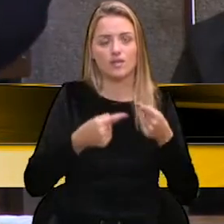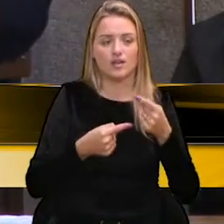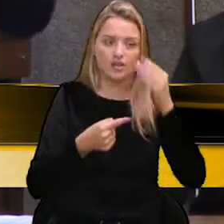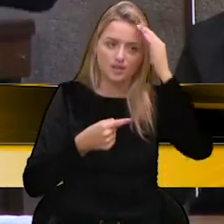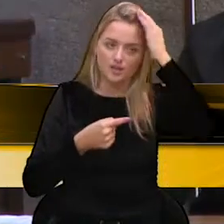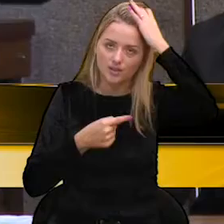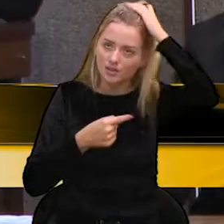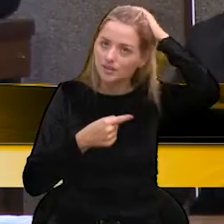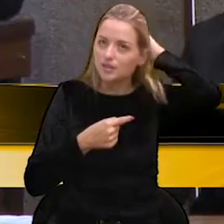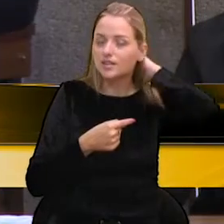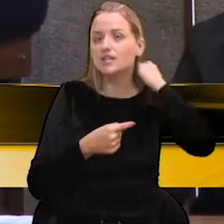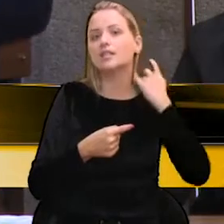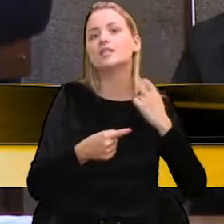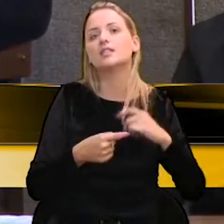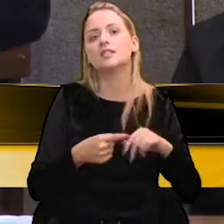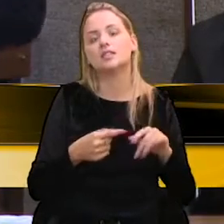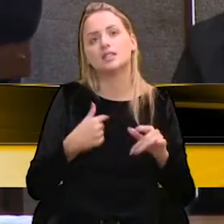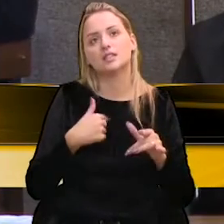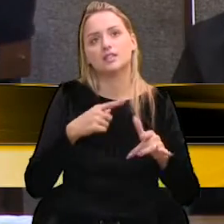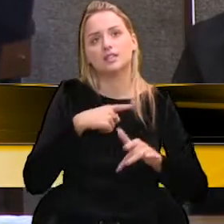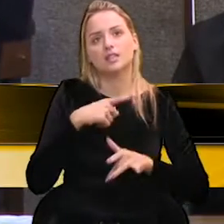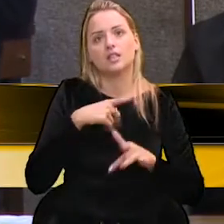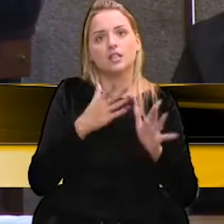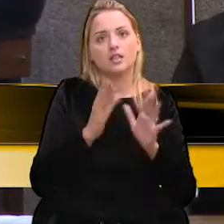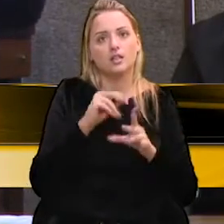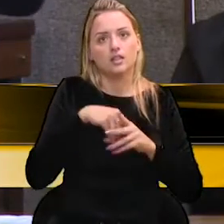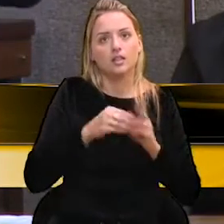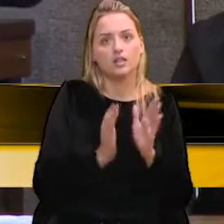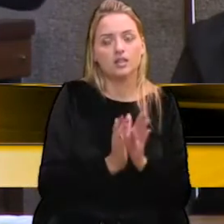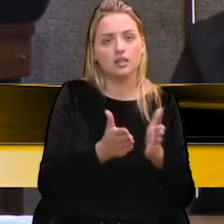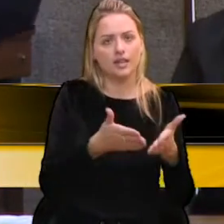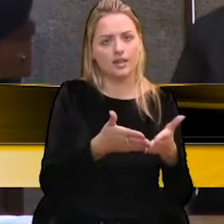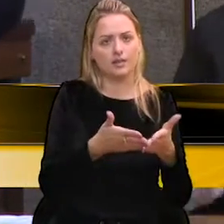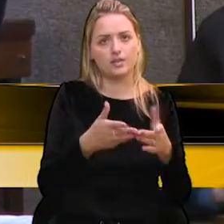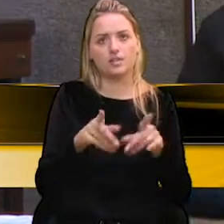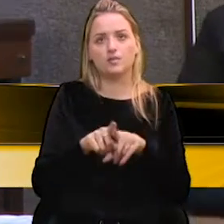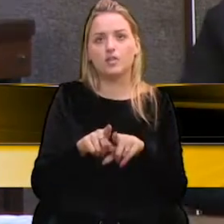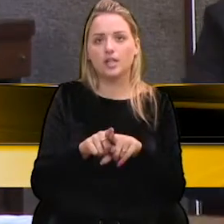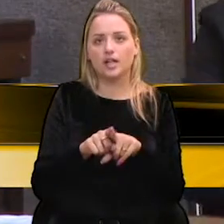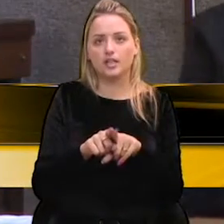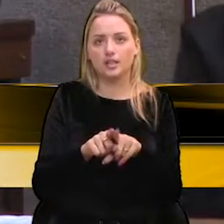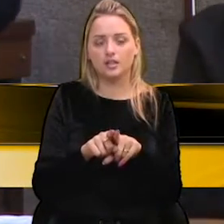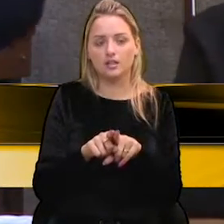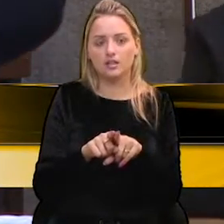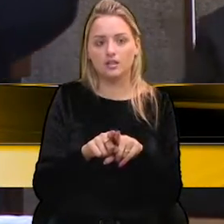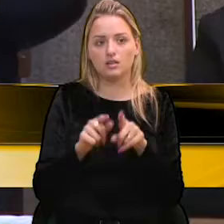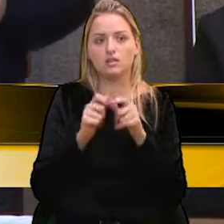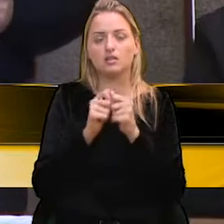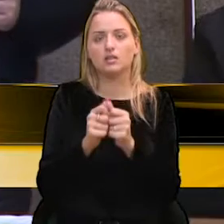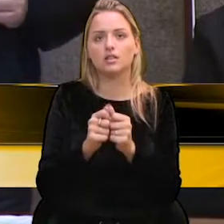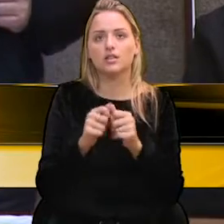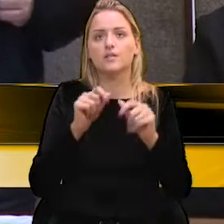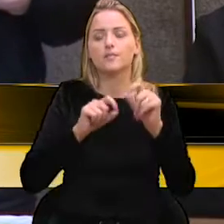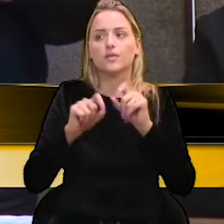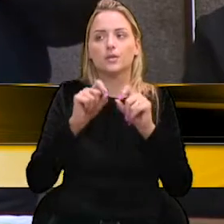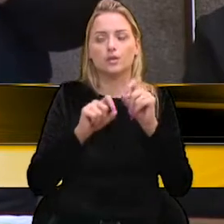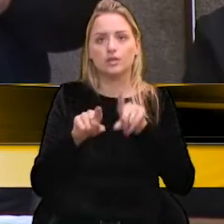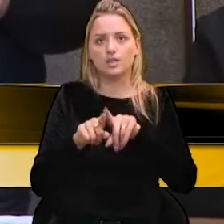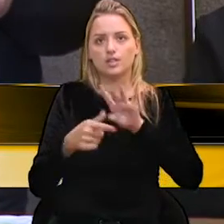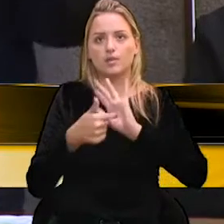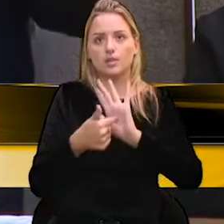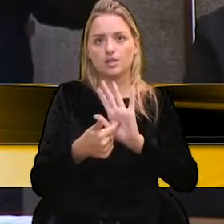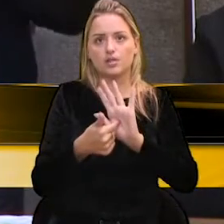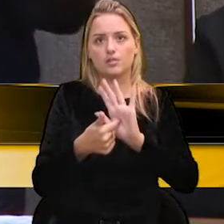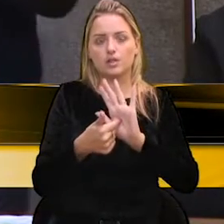nessa casa, passando pelas comissões. Eu acho que muitos projetos aqui que vêm condicional, nós temos que discutir eles